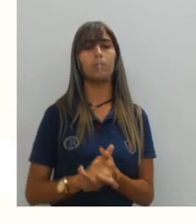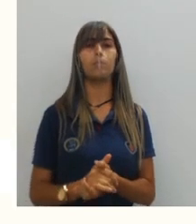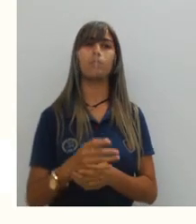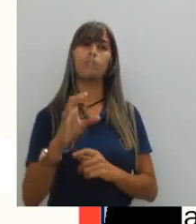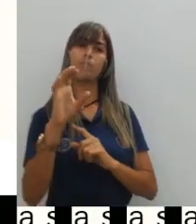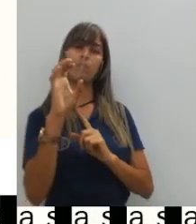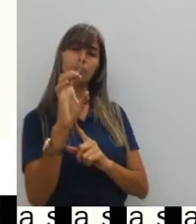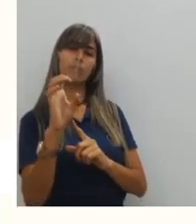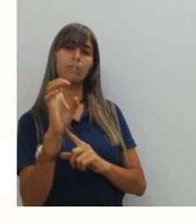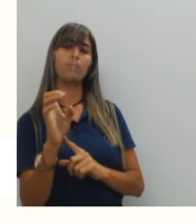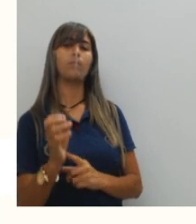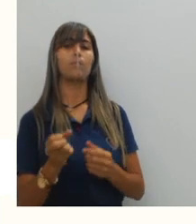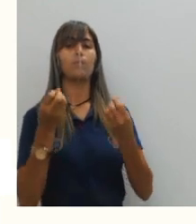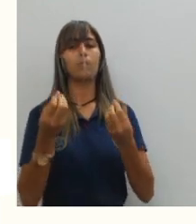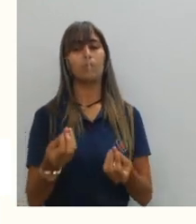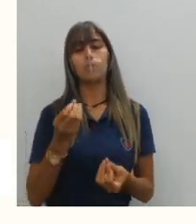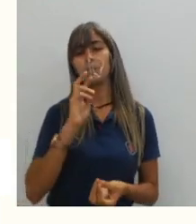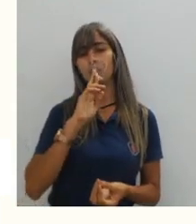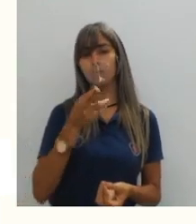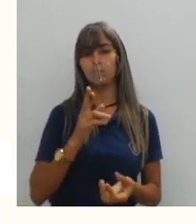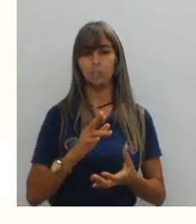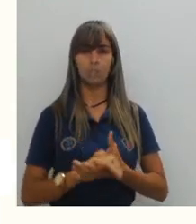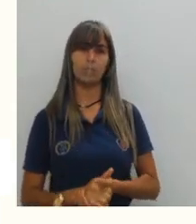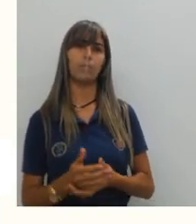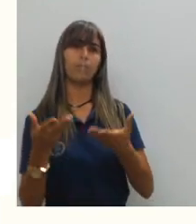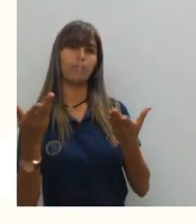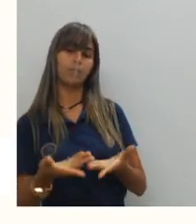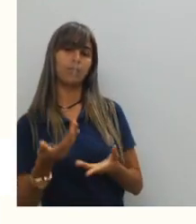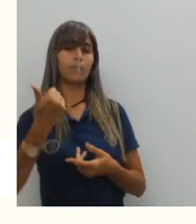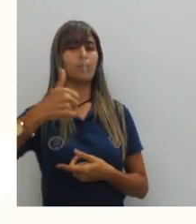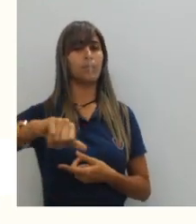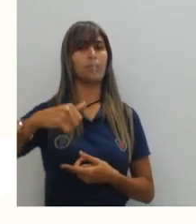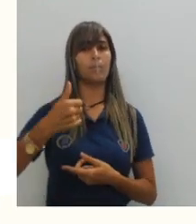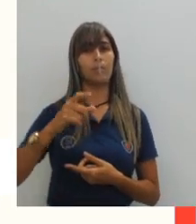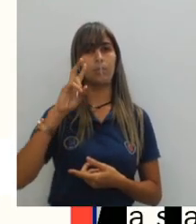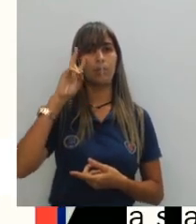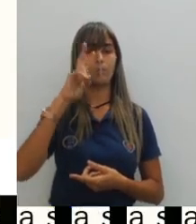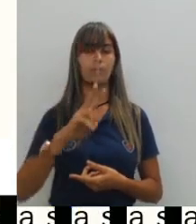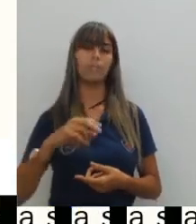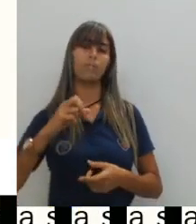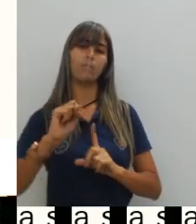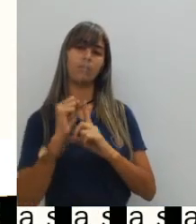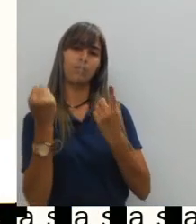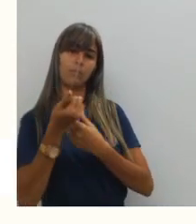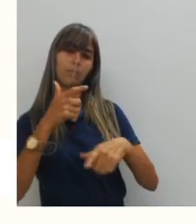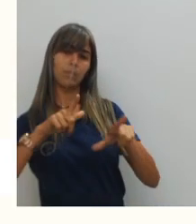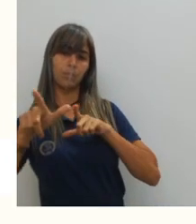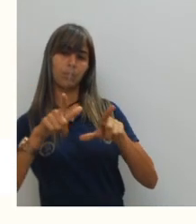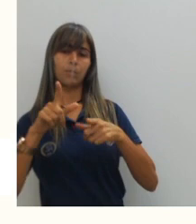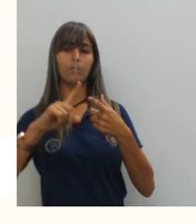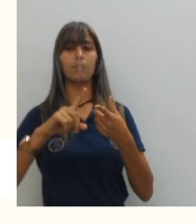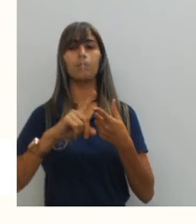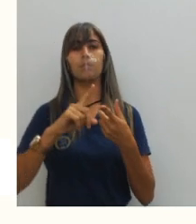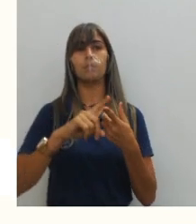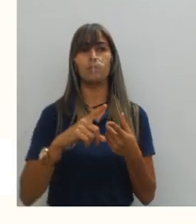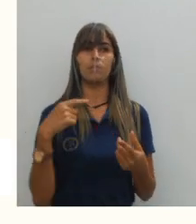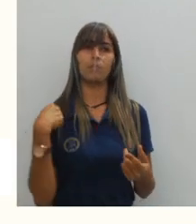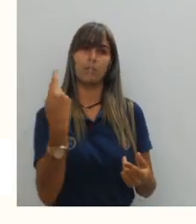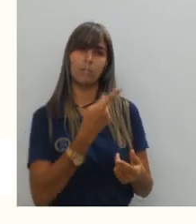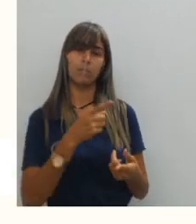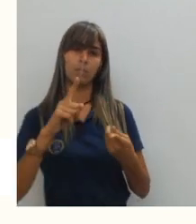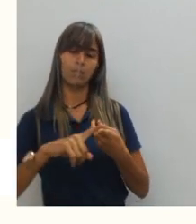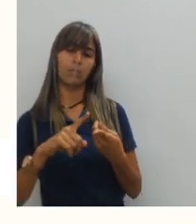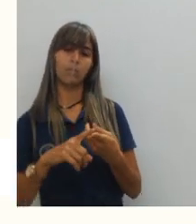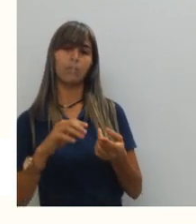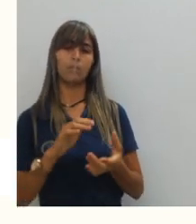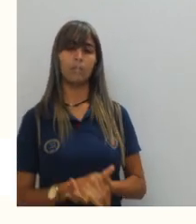letra C como resposta. A gente vai agora para o olhar sociológico, a organização social do trabalho, e a gente vai ter